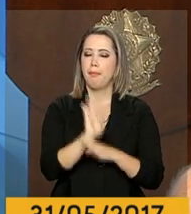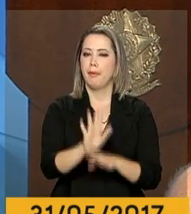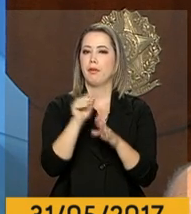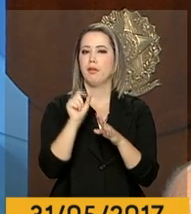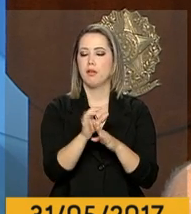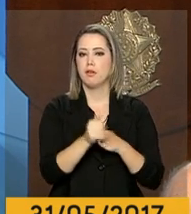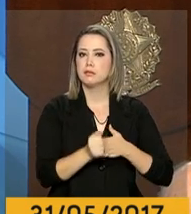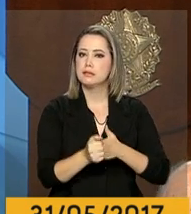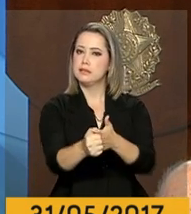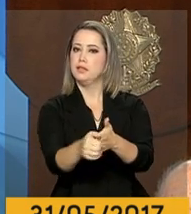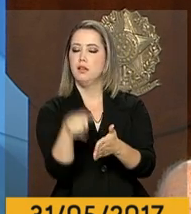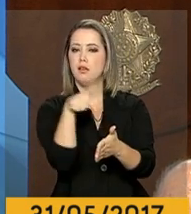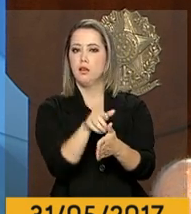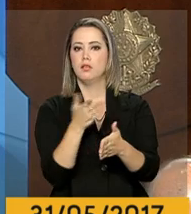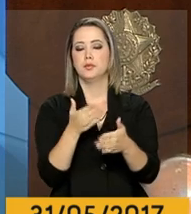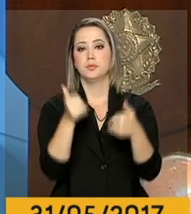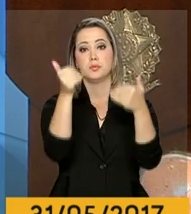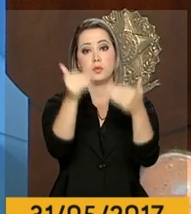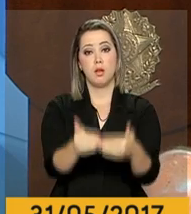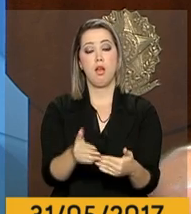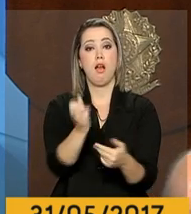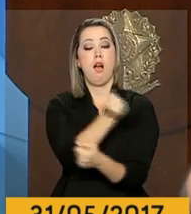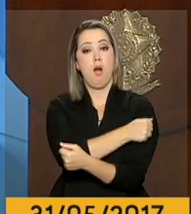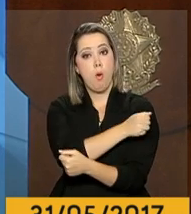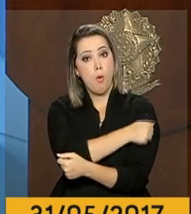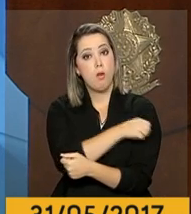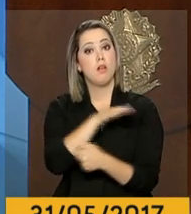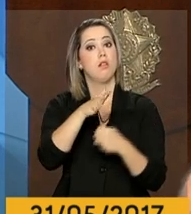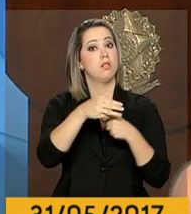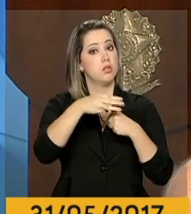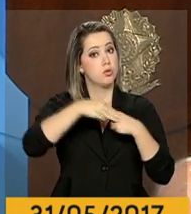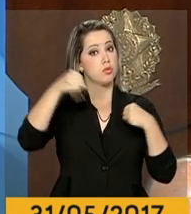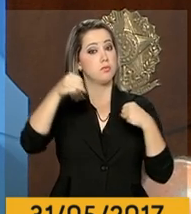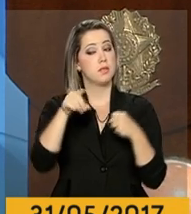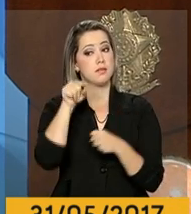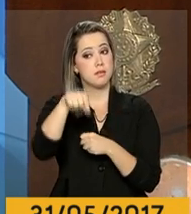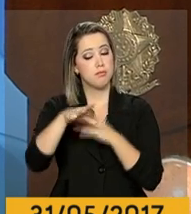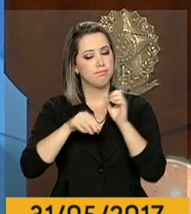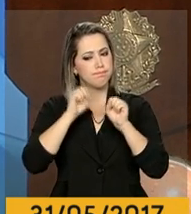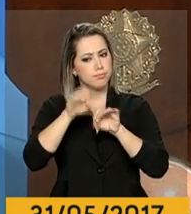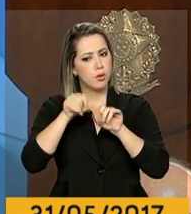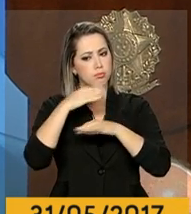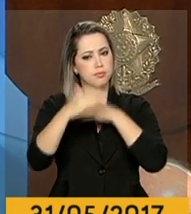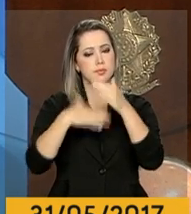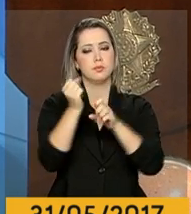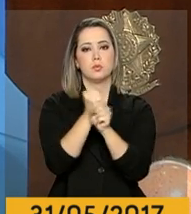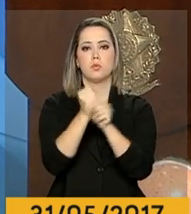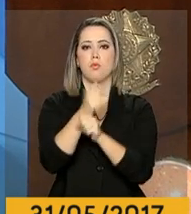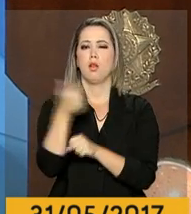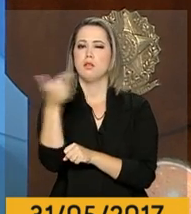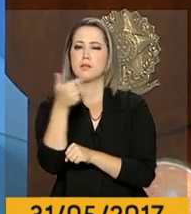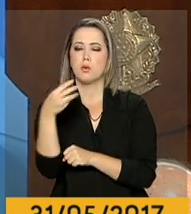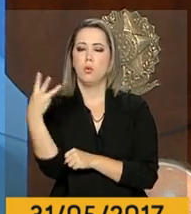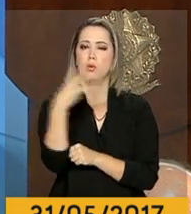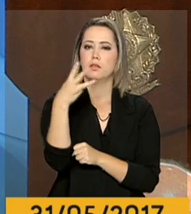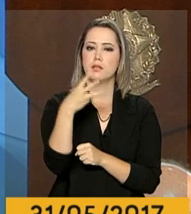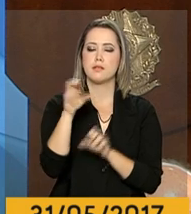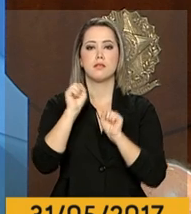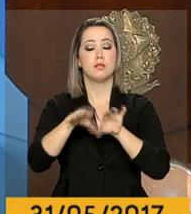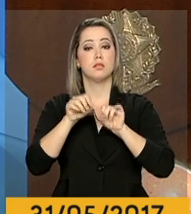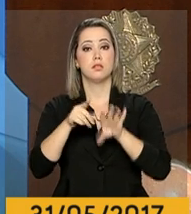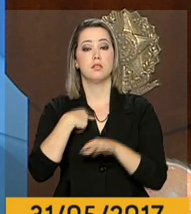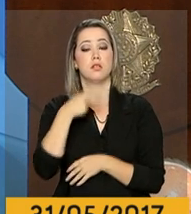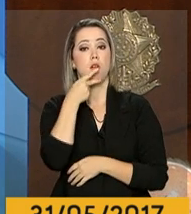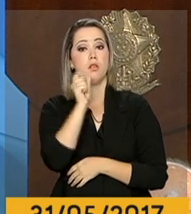à frente aquelas aulas de mestrado durante o ano. E logo na segunda ou terceira aula eu disse, olha,